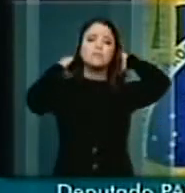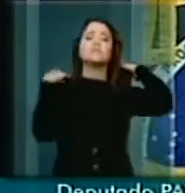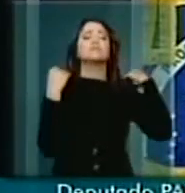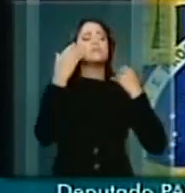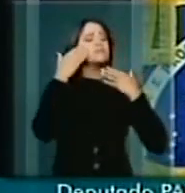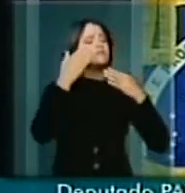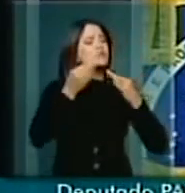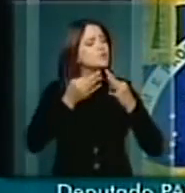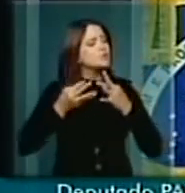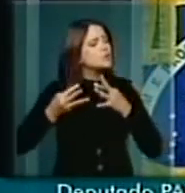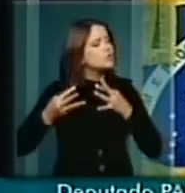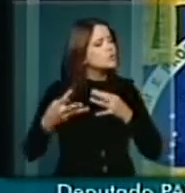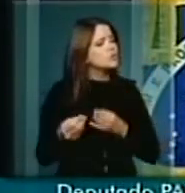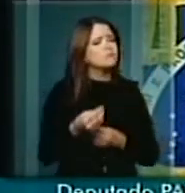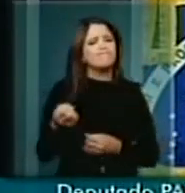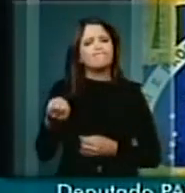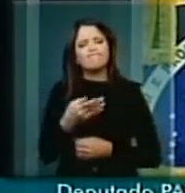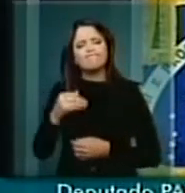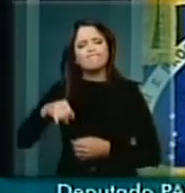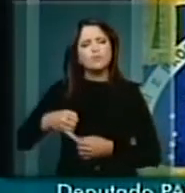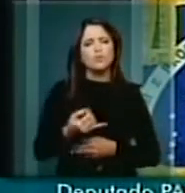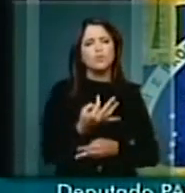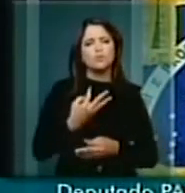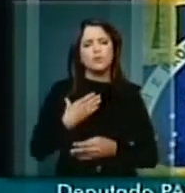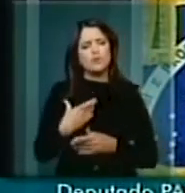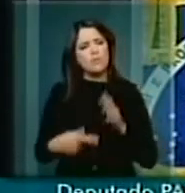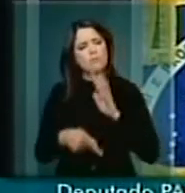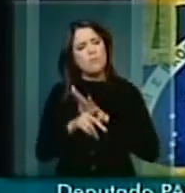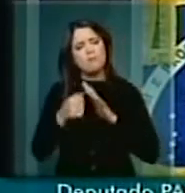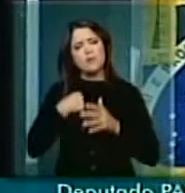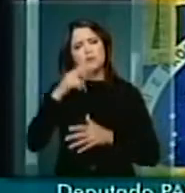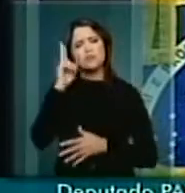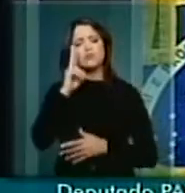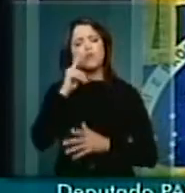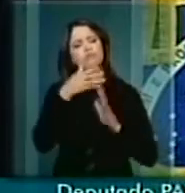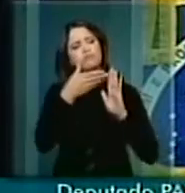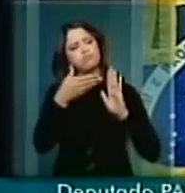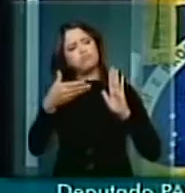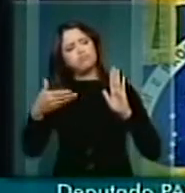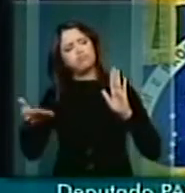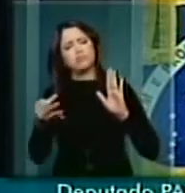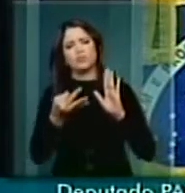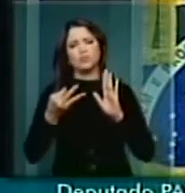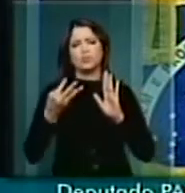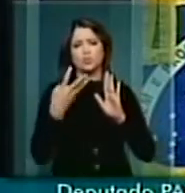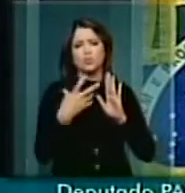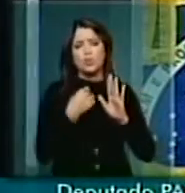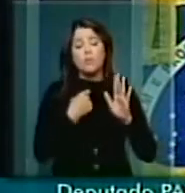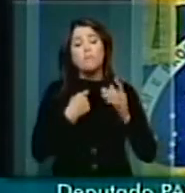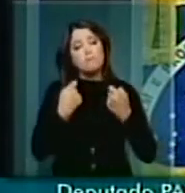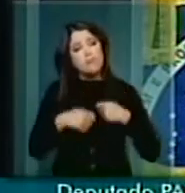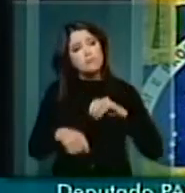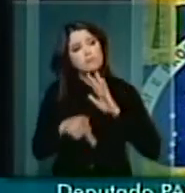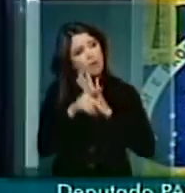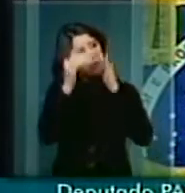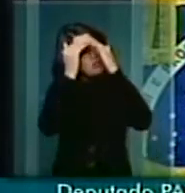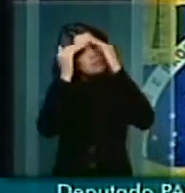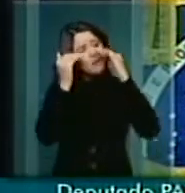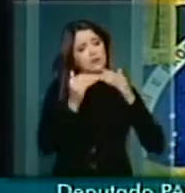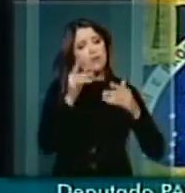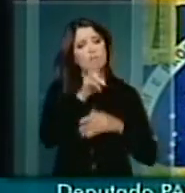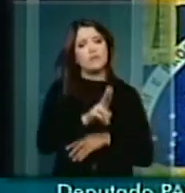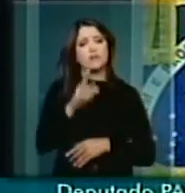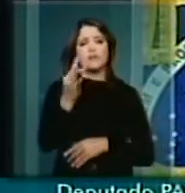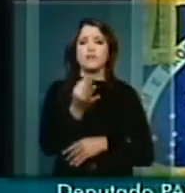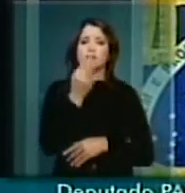todas as oportunidades que eu tive na minha história, na minha trajetória, e que devo à Universidade Federal de Santa